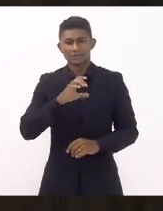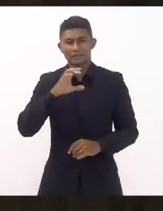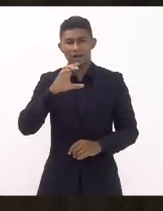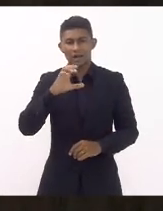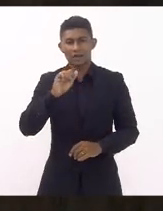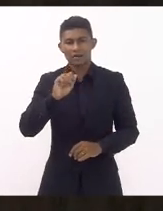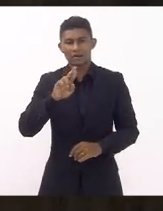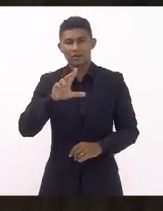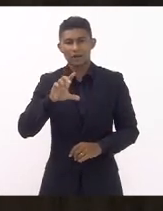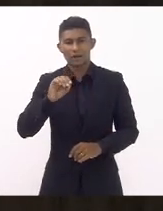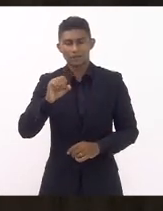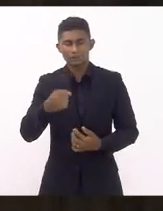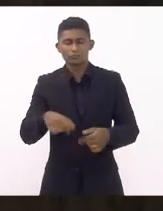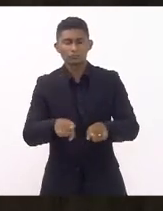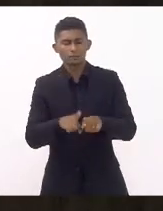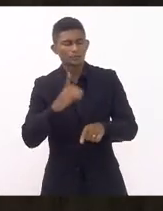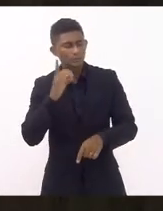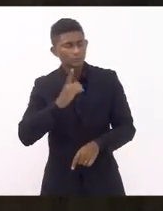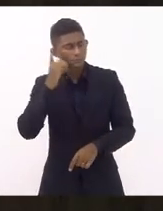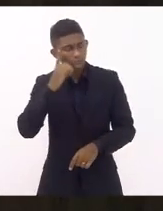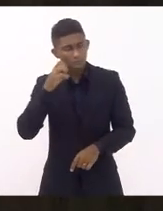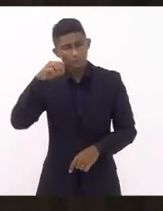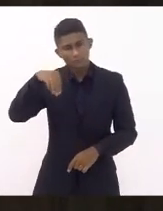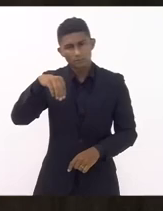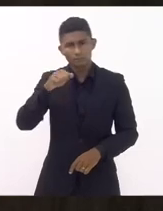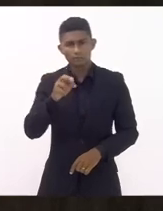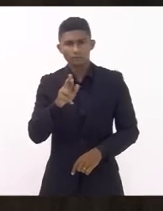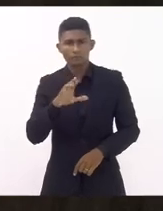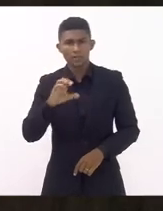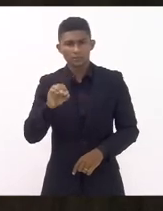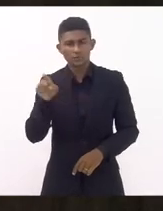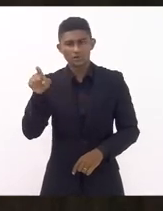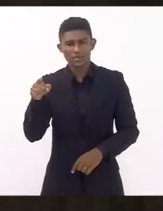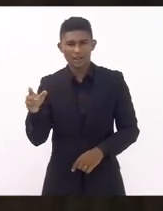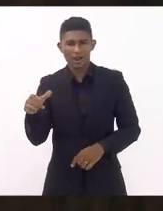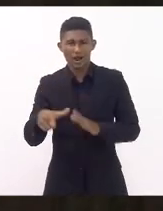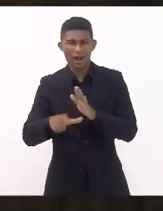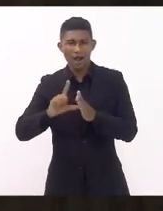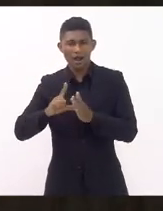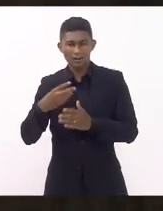para o deputado Márcio Gualberto, que estava presente